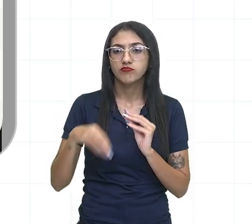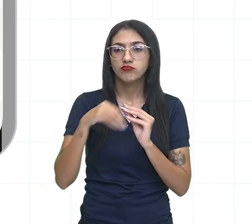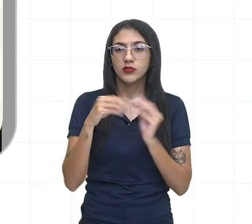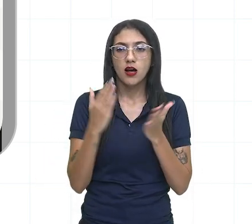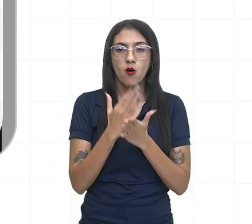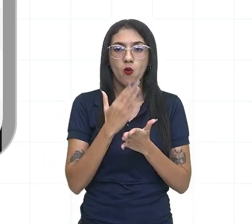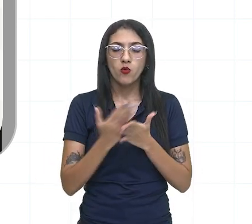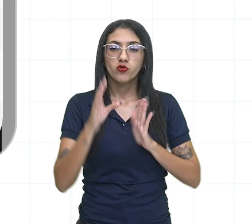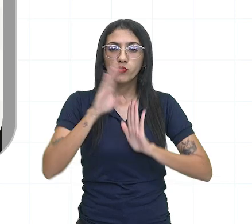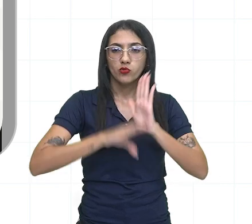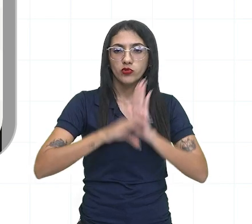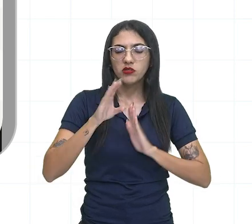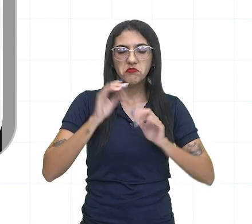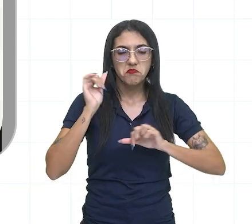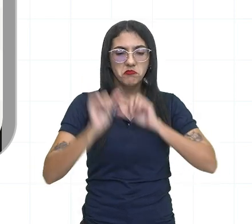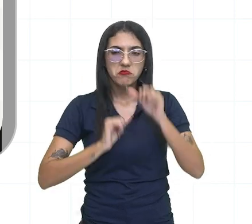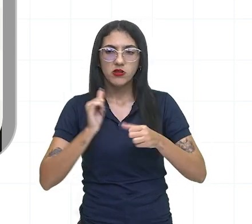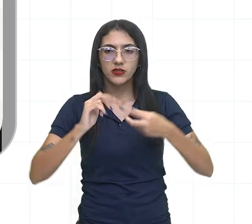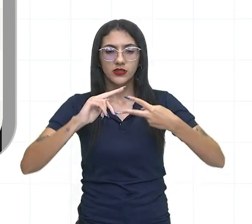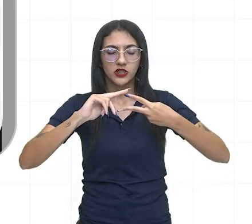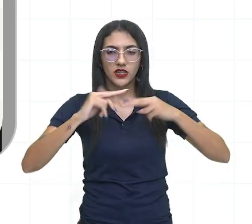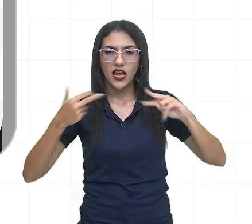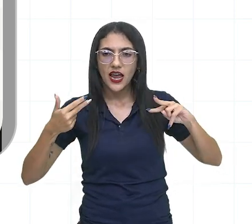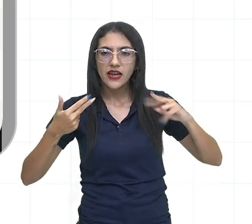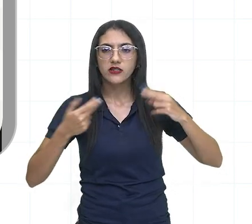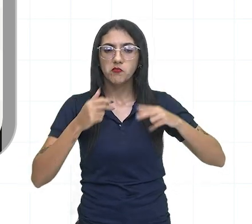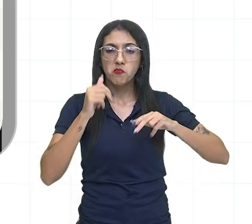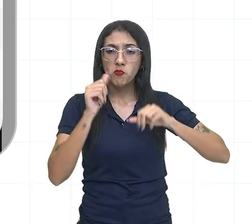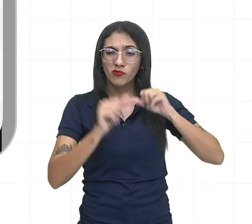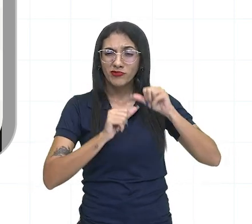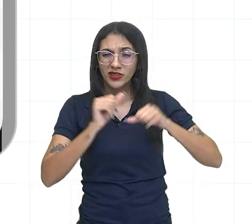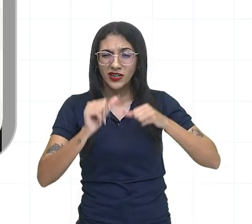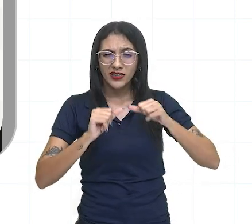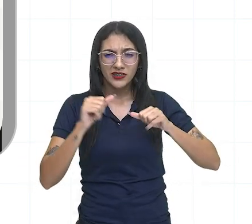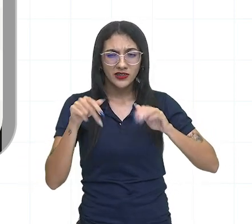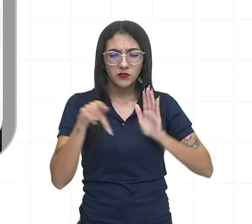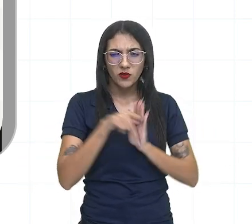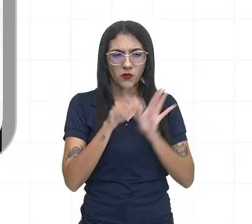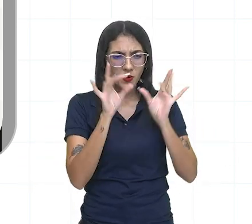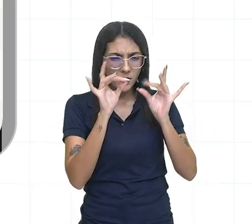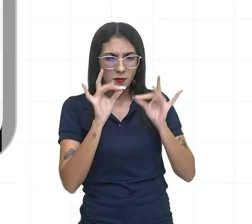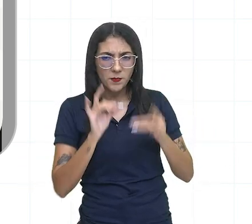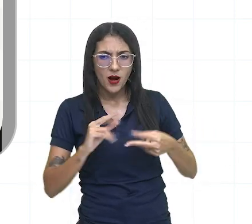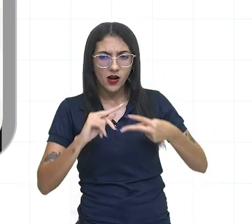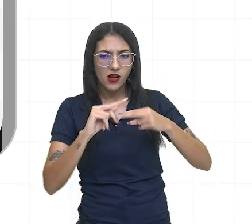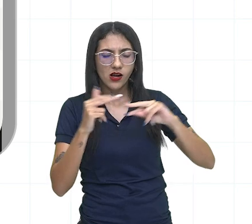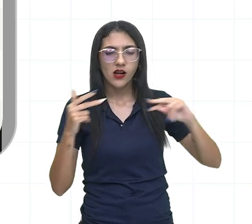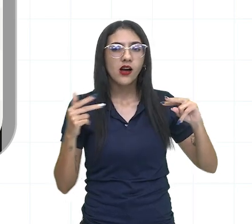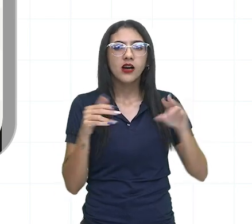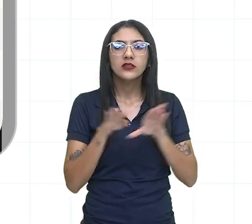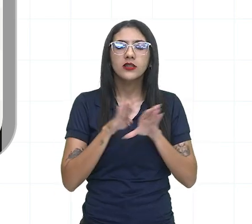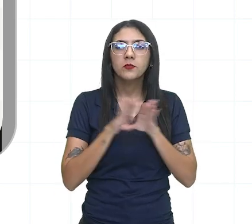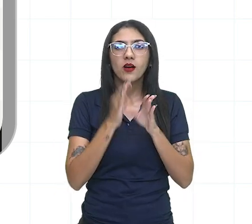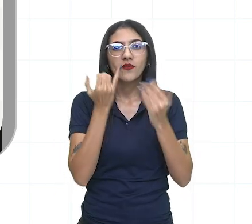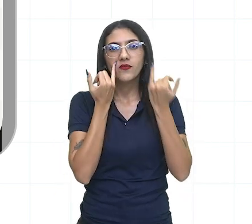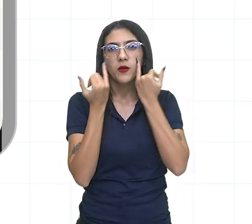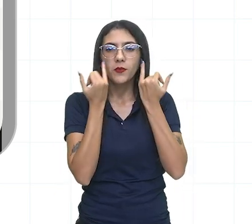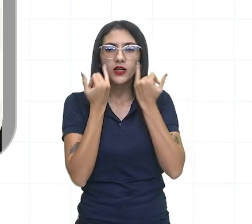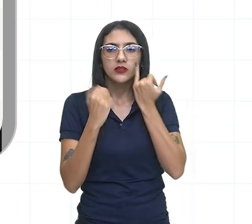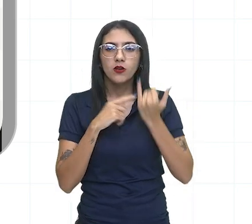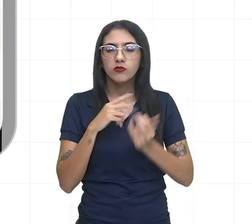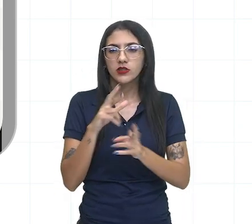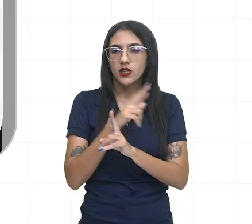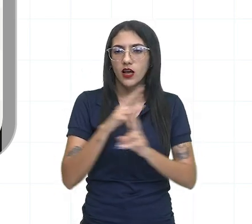conceitos de mutações, recombinações genéticas e as derivas, as informações relacionadas